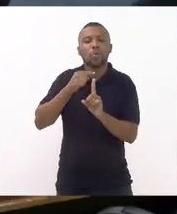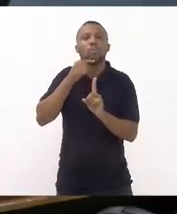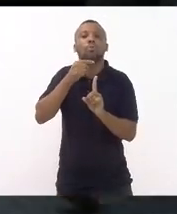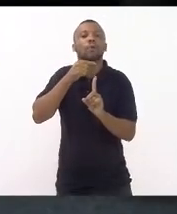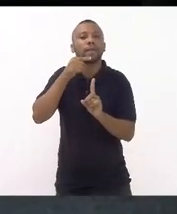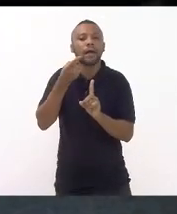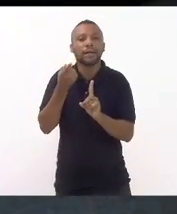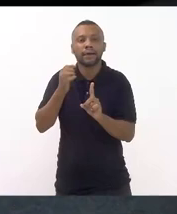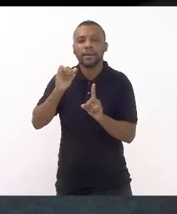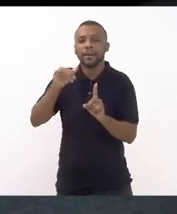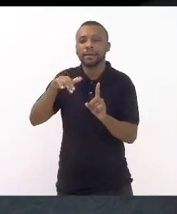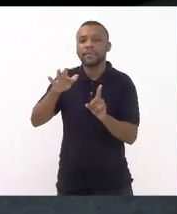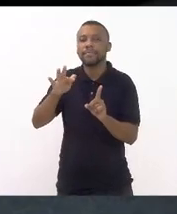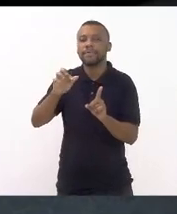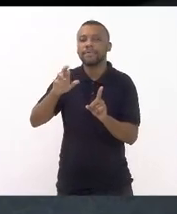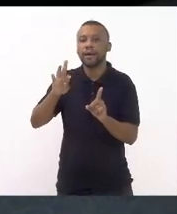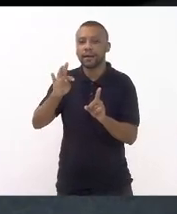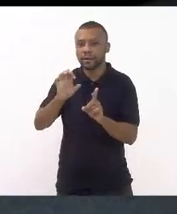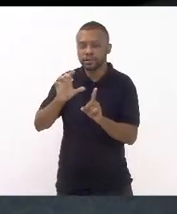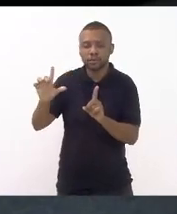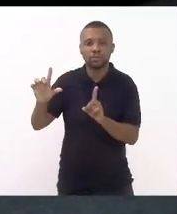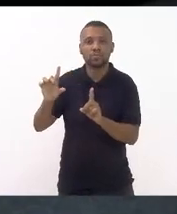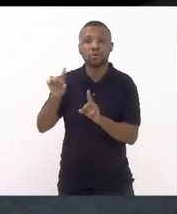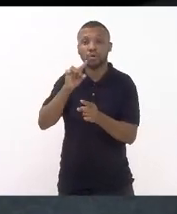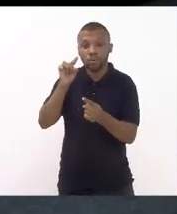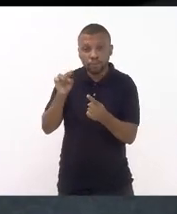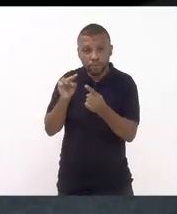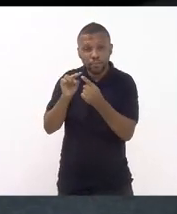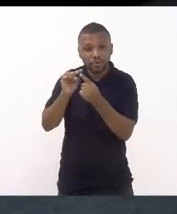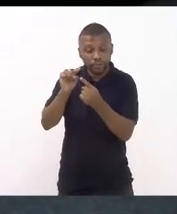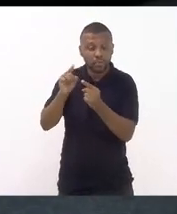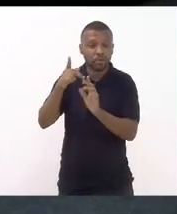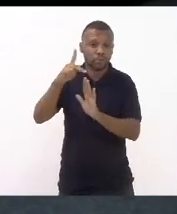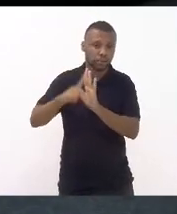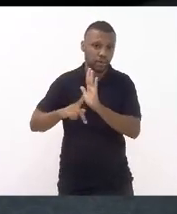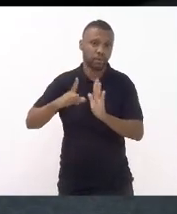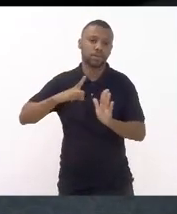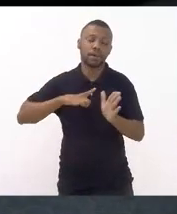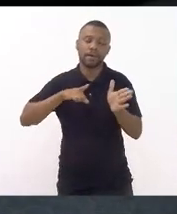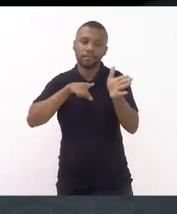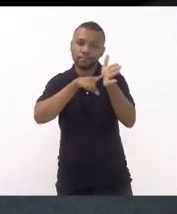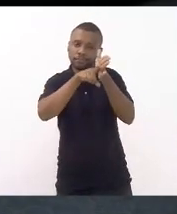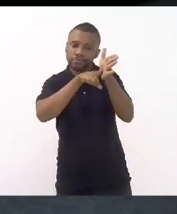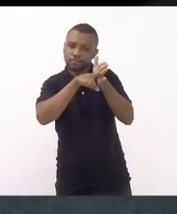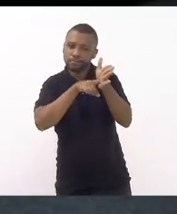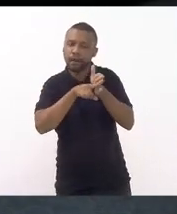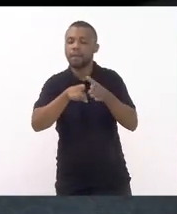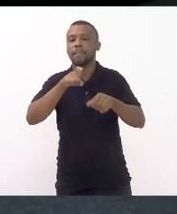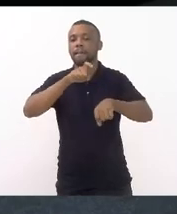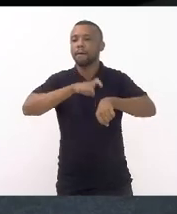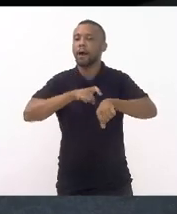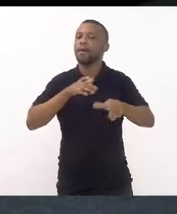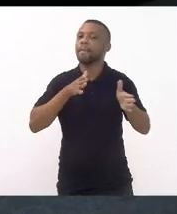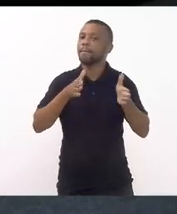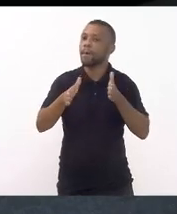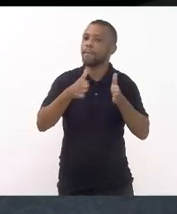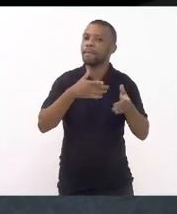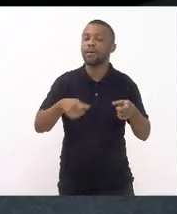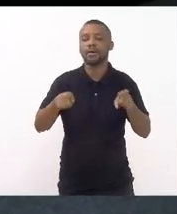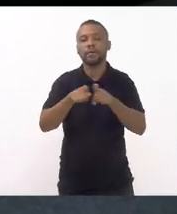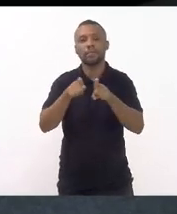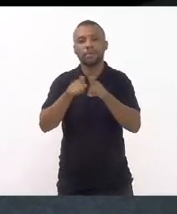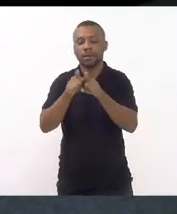muito importante, e esse é o objetivo do projeto, que existam exames mais periódicos e